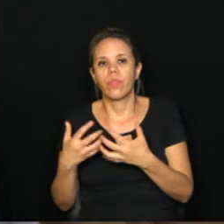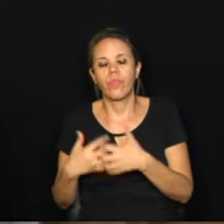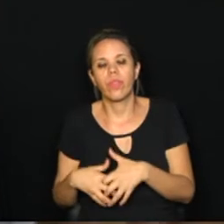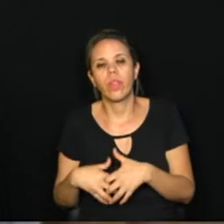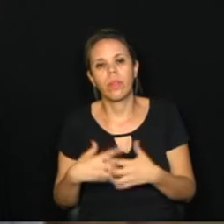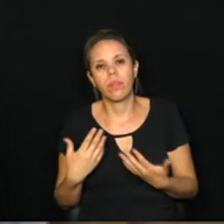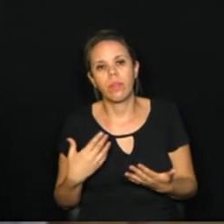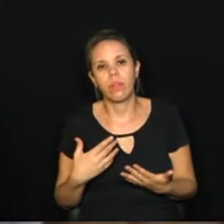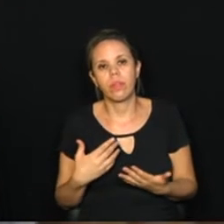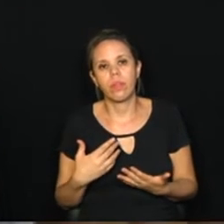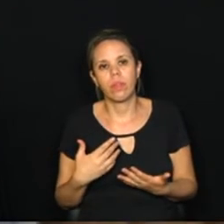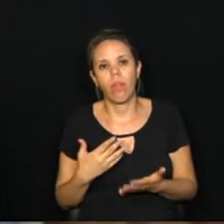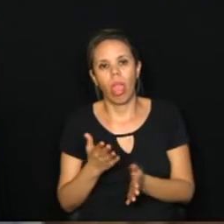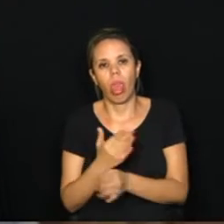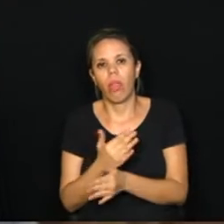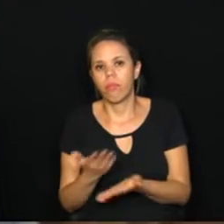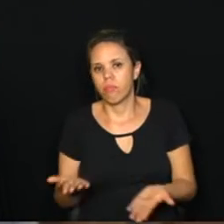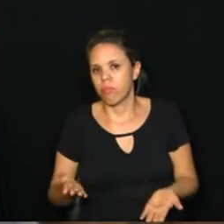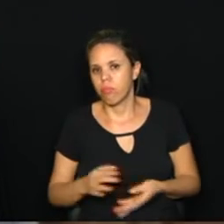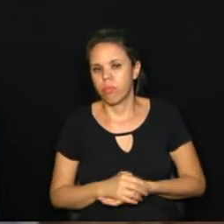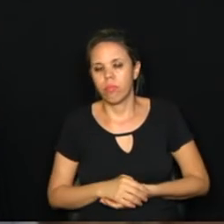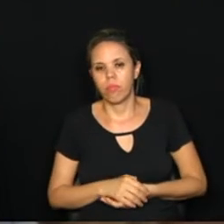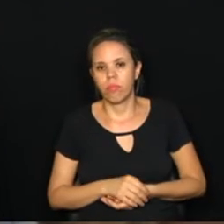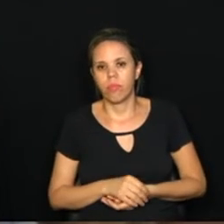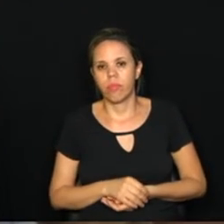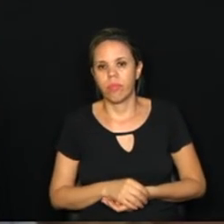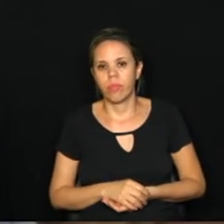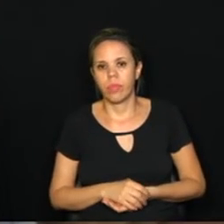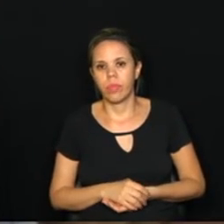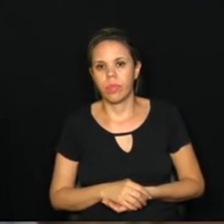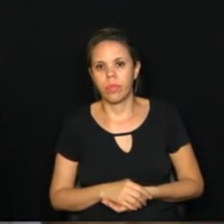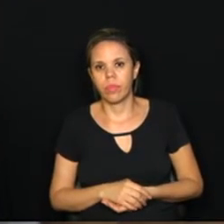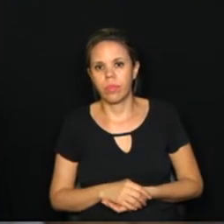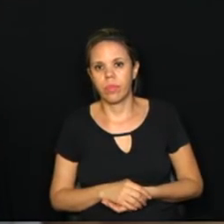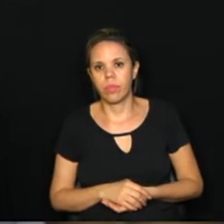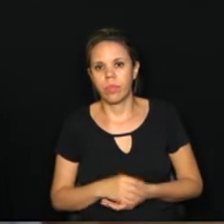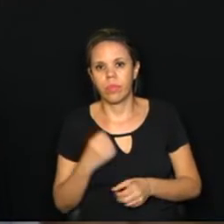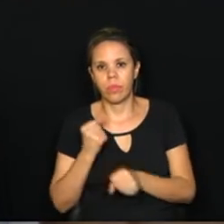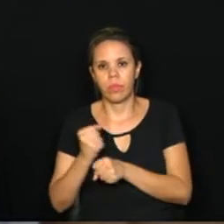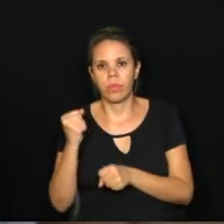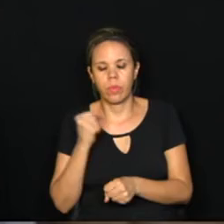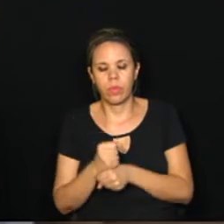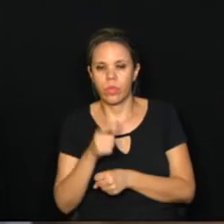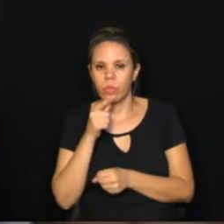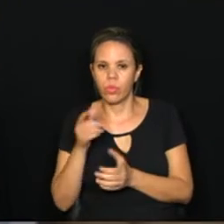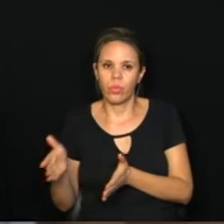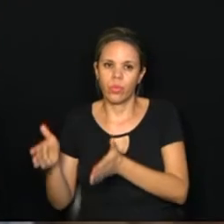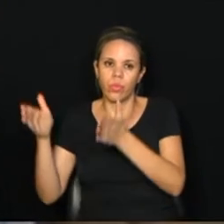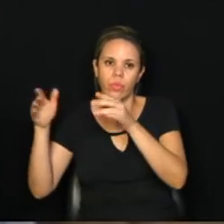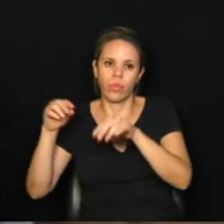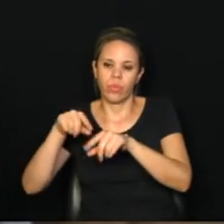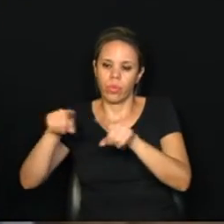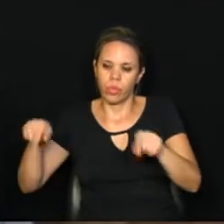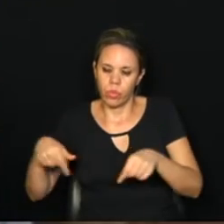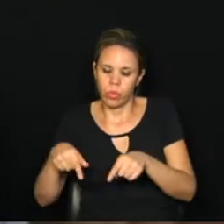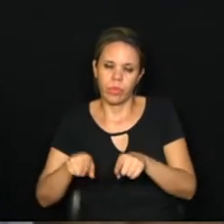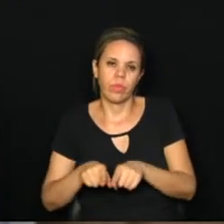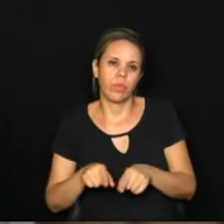a revelia e tem sido a construção dos reservatórios tem